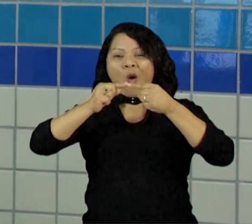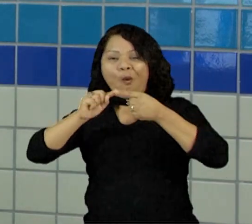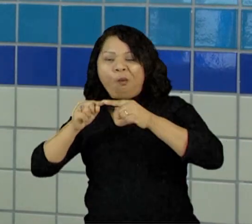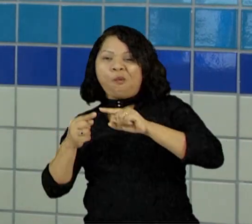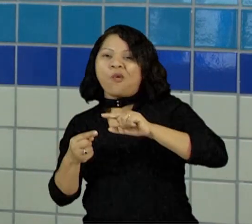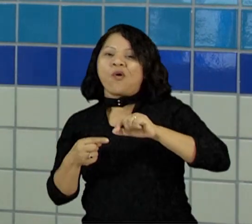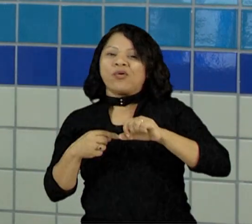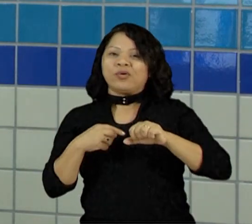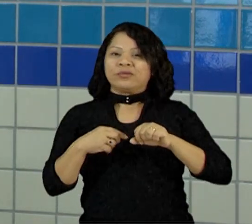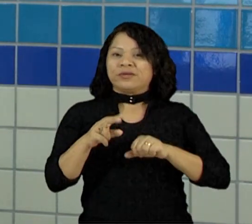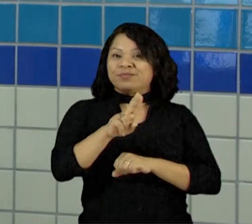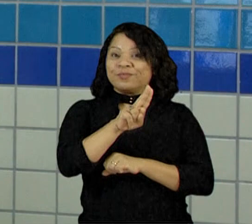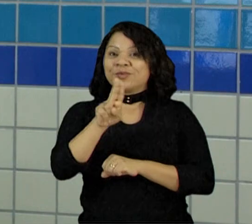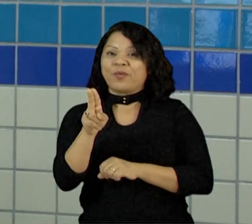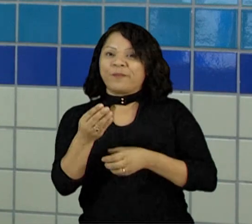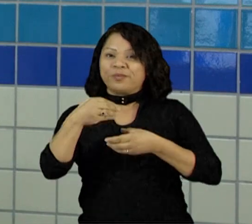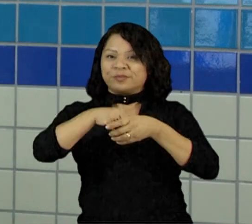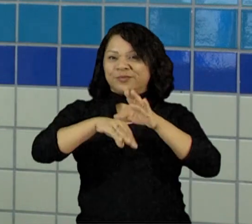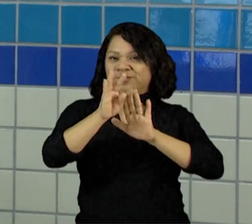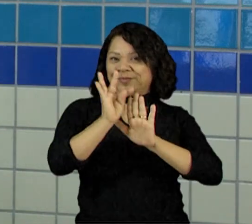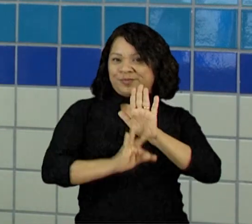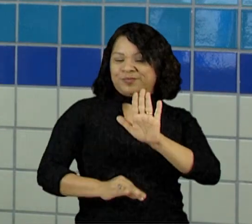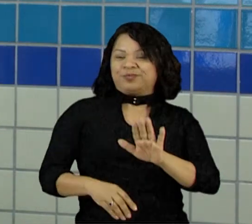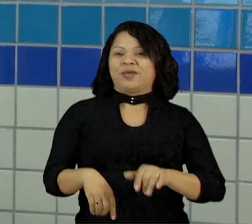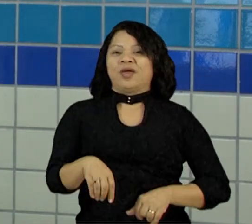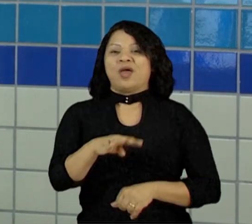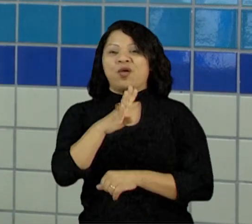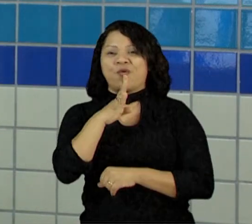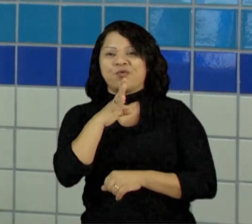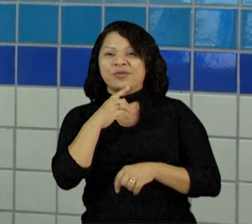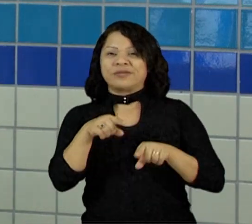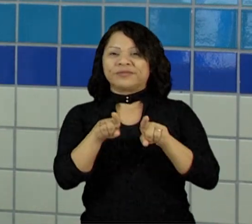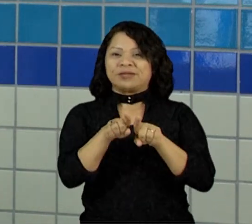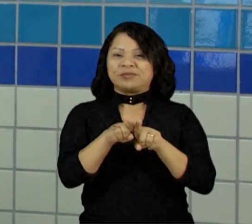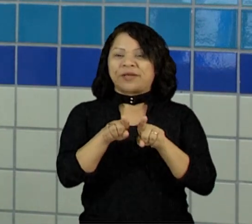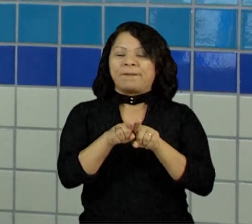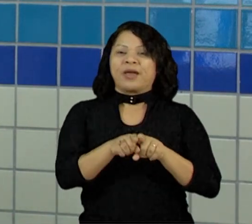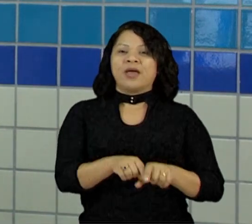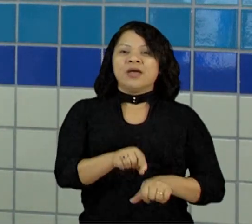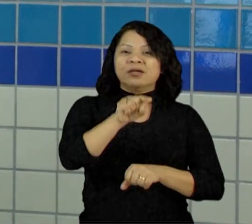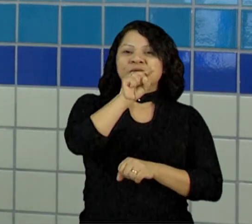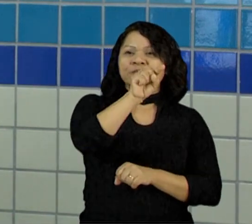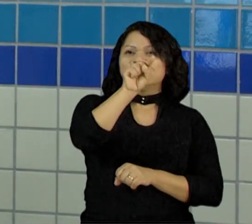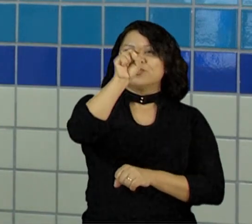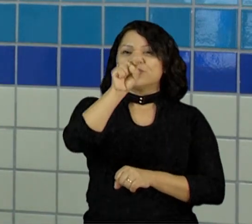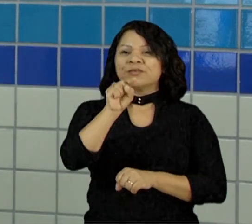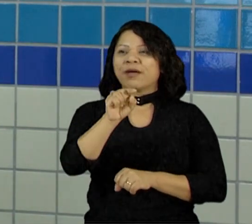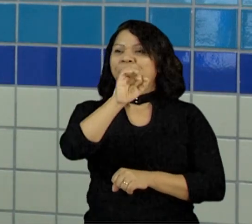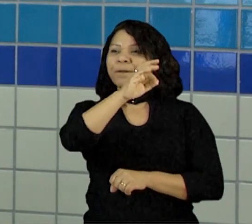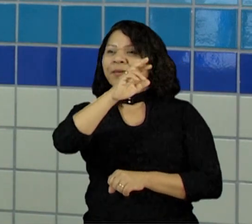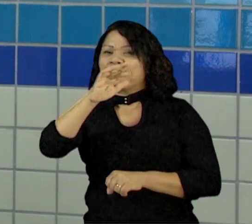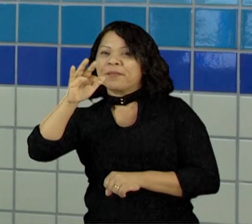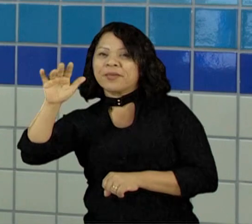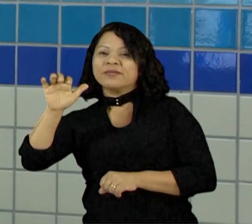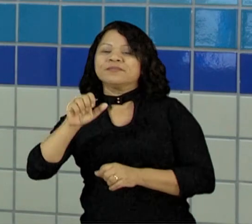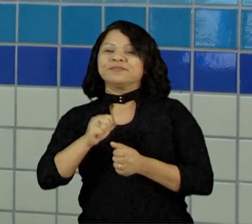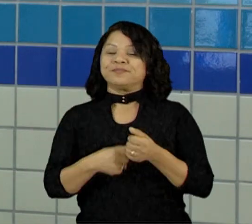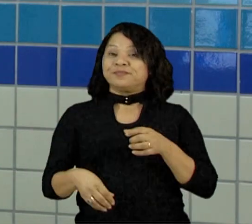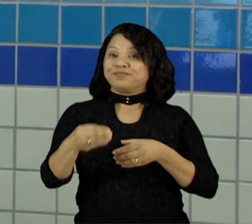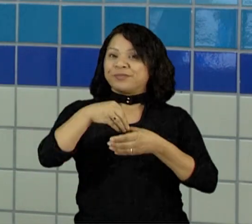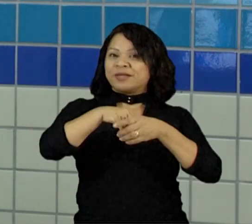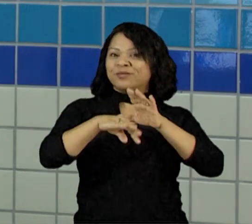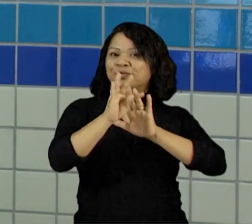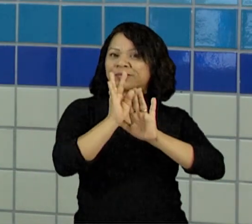texto. Nós vamos estar também conhecendo um pouquinho sobre as pontuações, os pontos que apresenta dentro do texto e